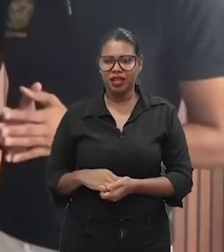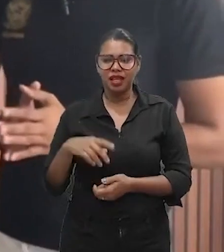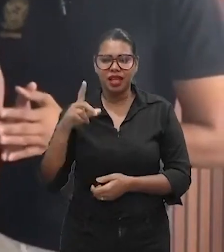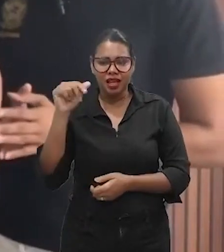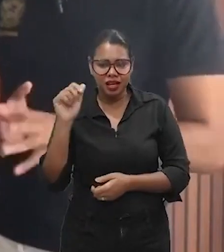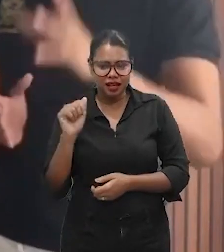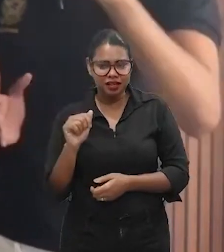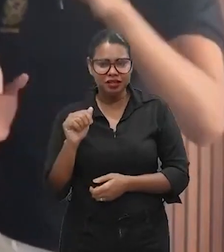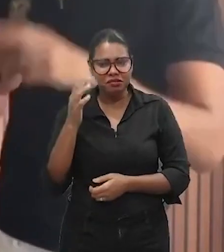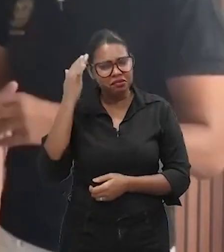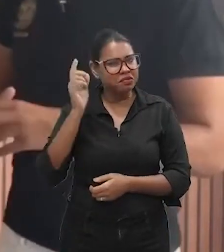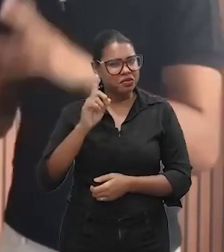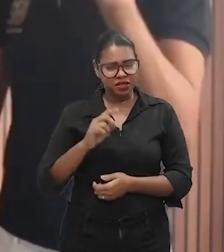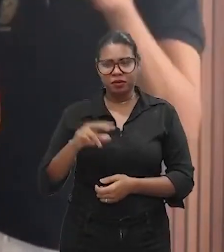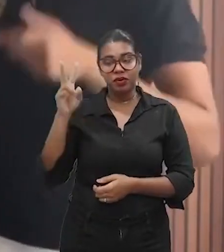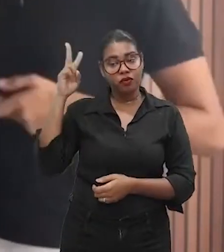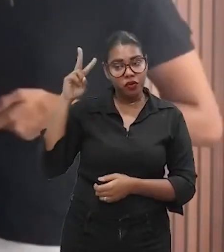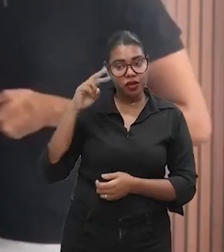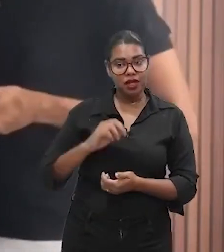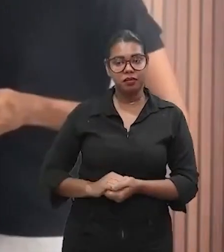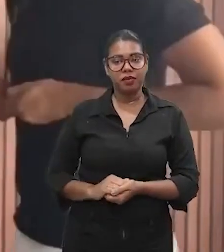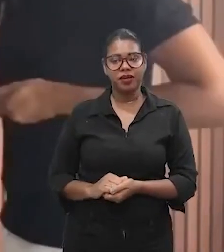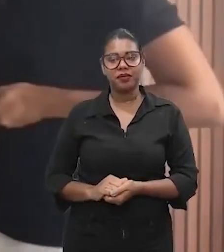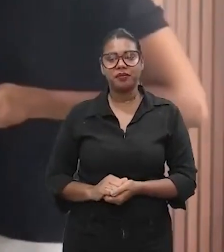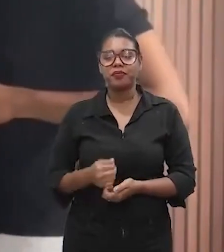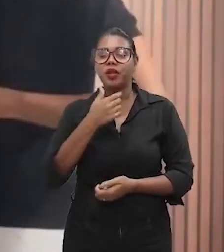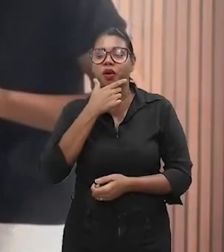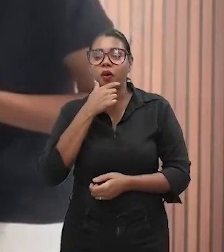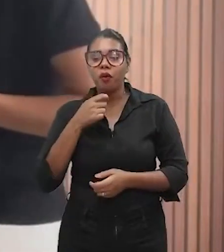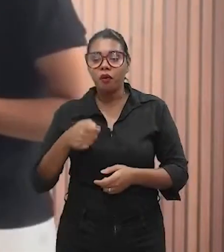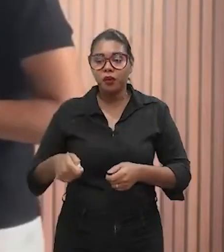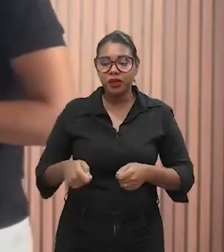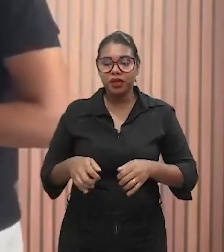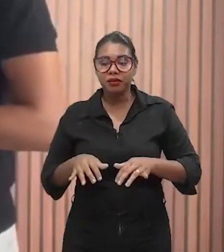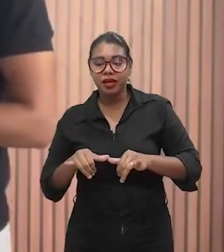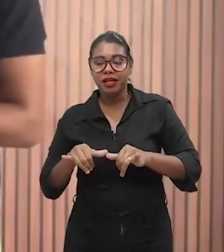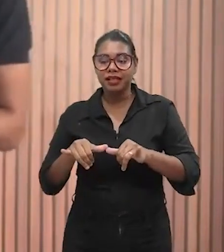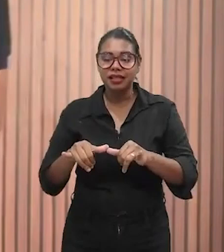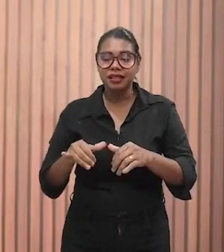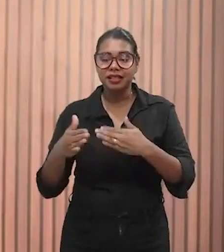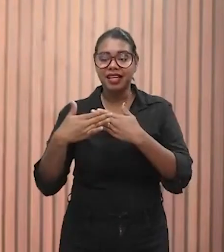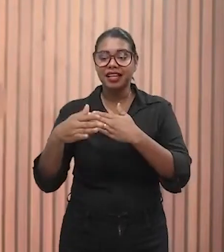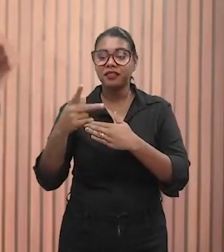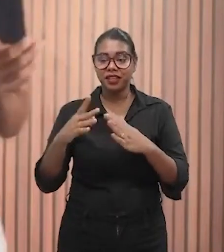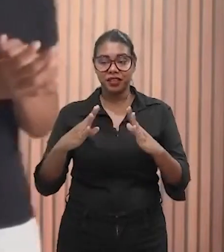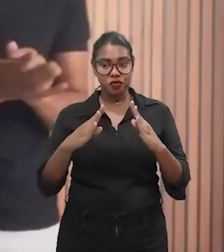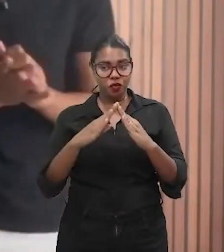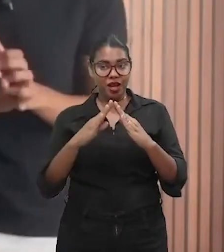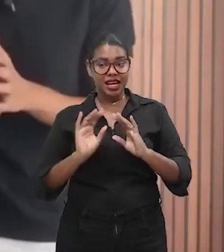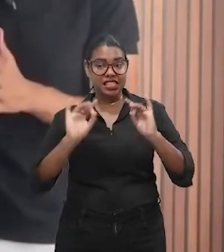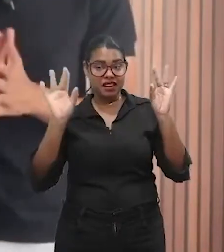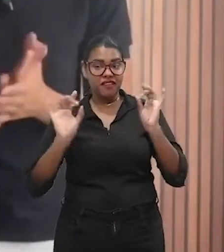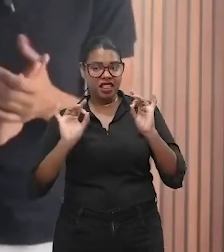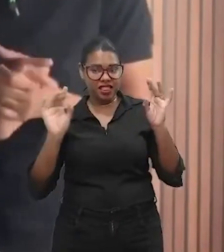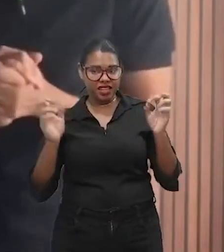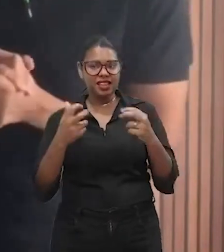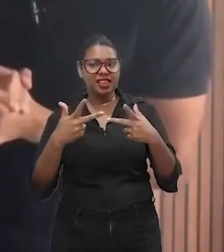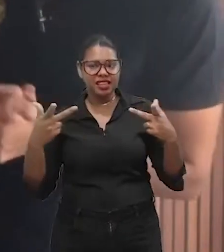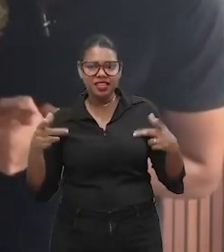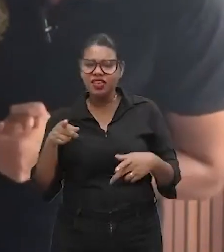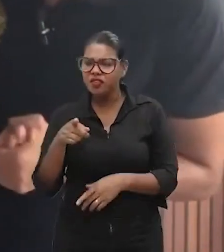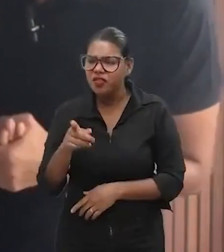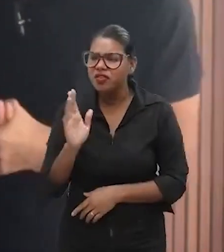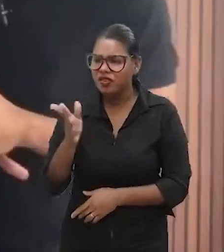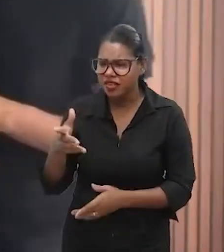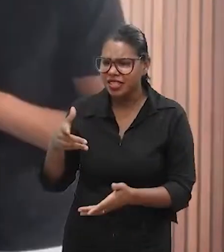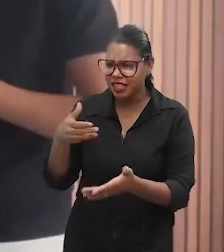prestanistas? Sabe não? Vou te lembrar agora. Aquele carinha que passa na frente da tua casa empurrando um carrinho e bate na tua porta. Ô, meu amor, você quer